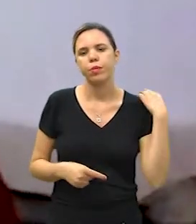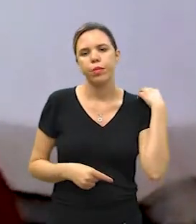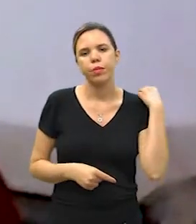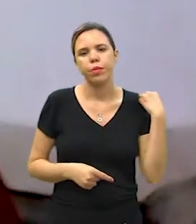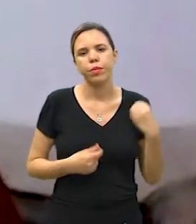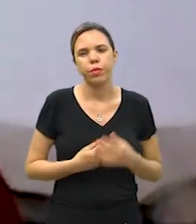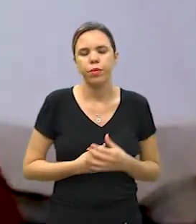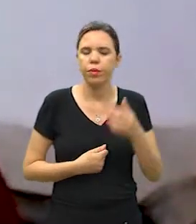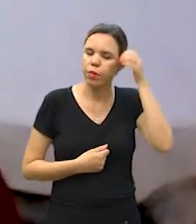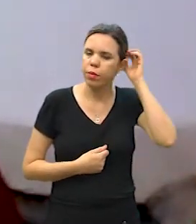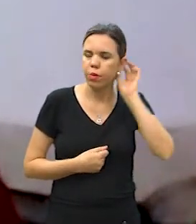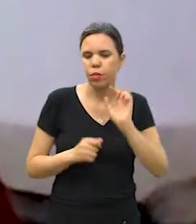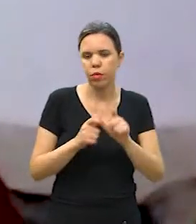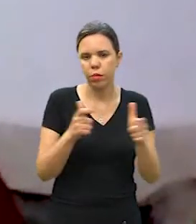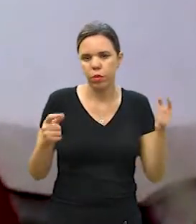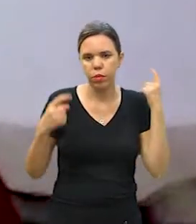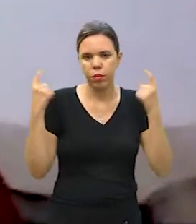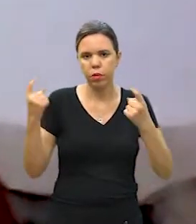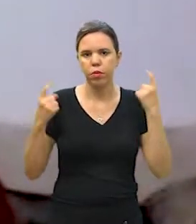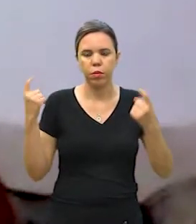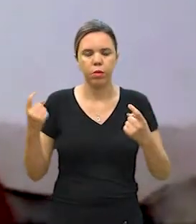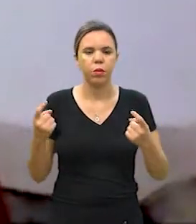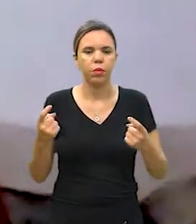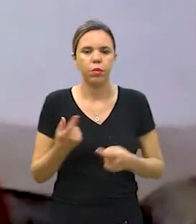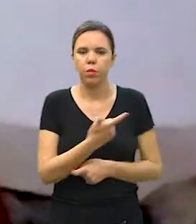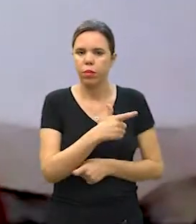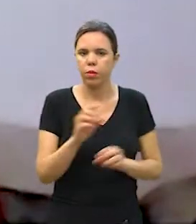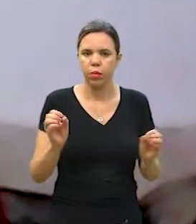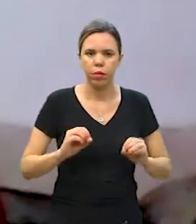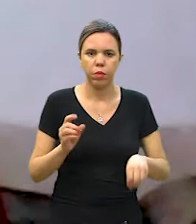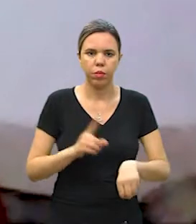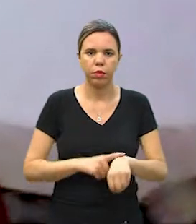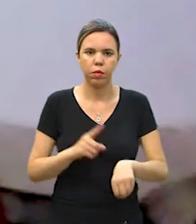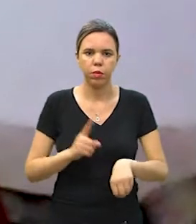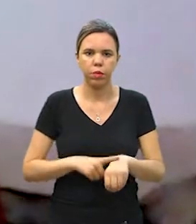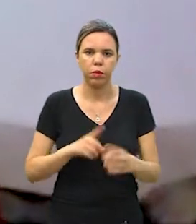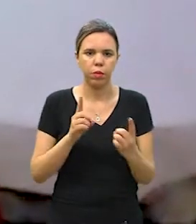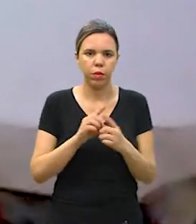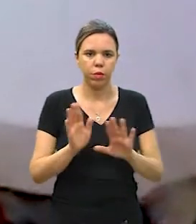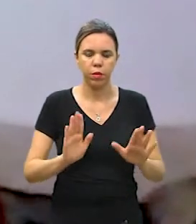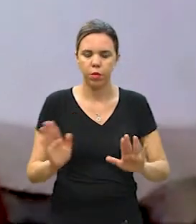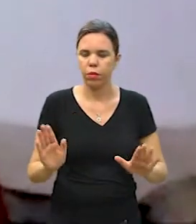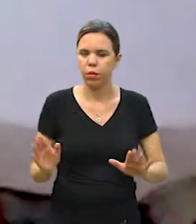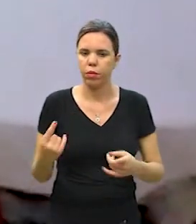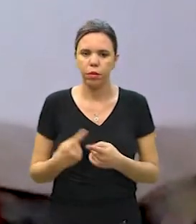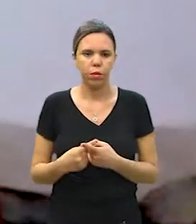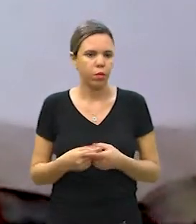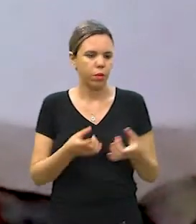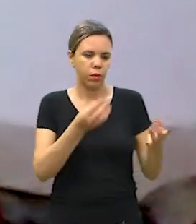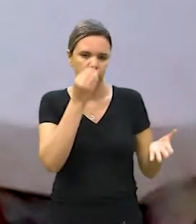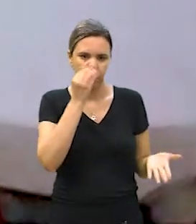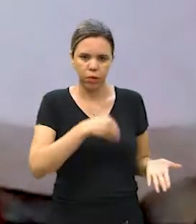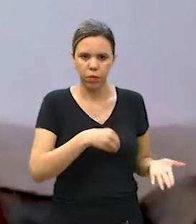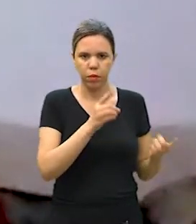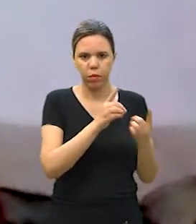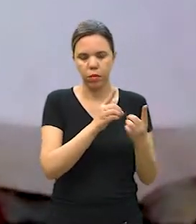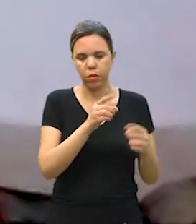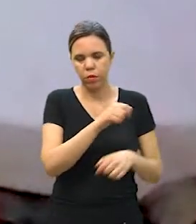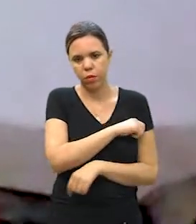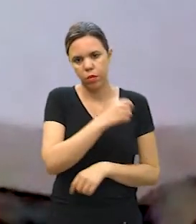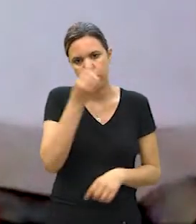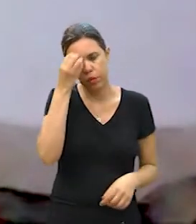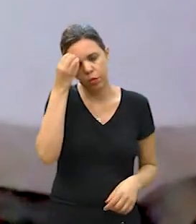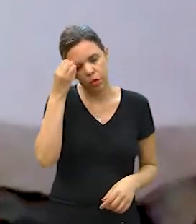Porque aumentou essa preocupação, a gente não tinha mais horário para atender, porque eu não vou deixar de atender